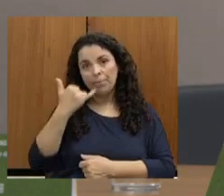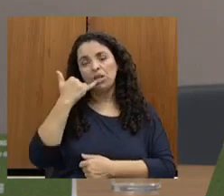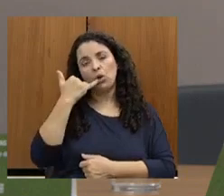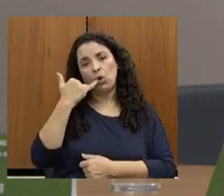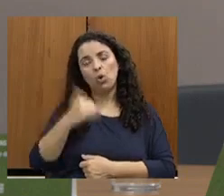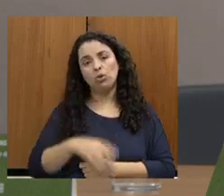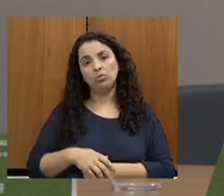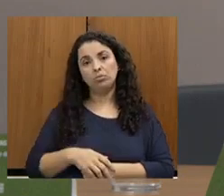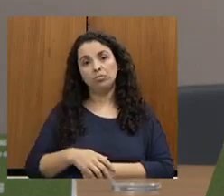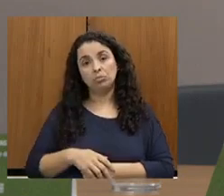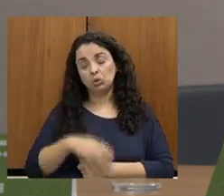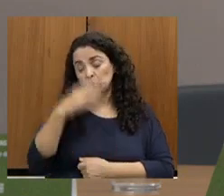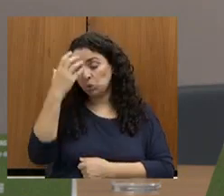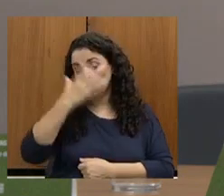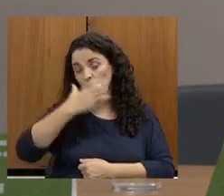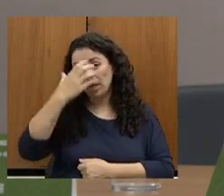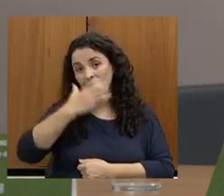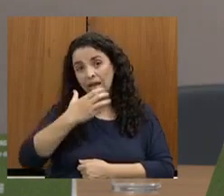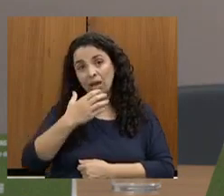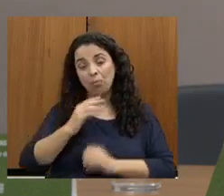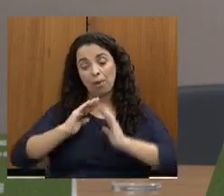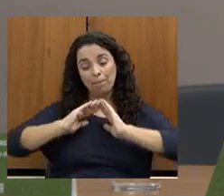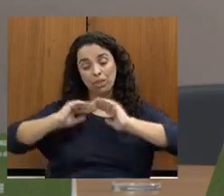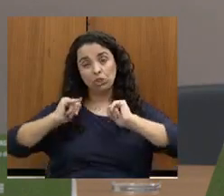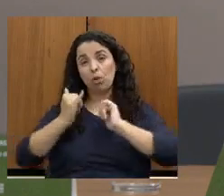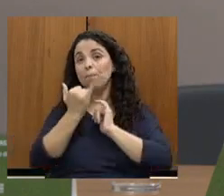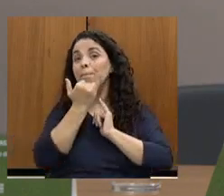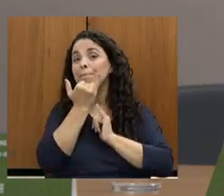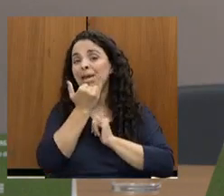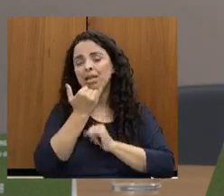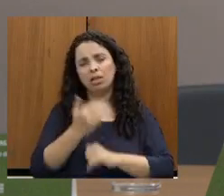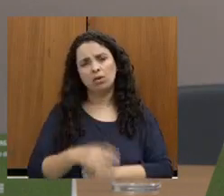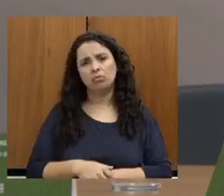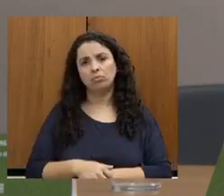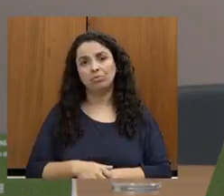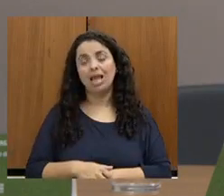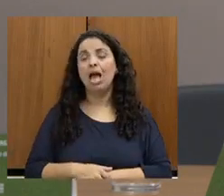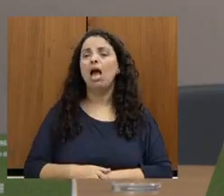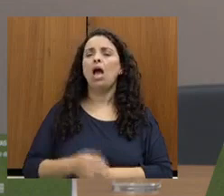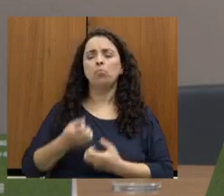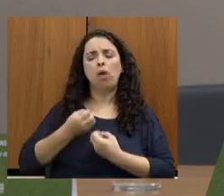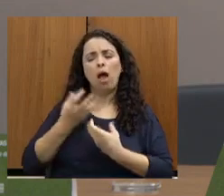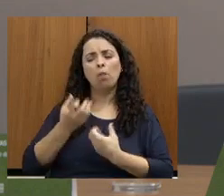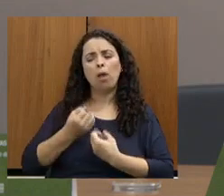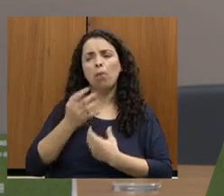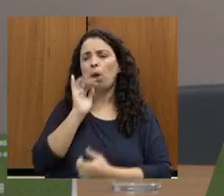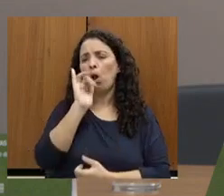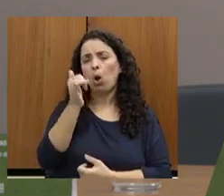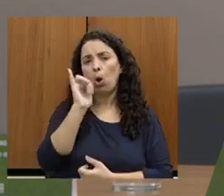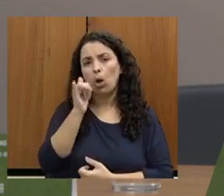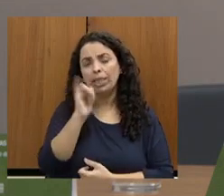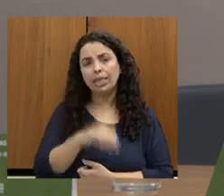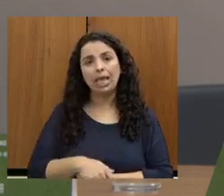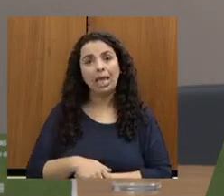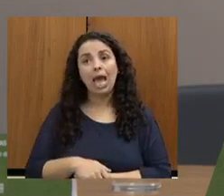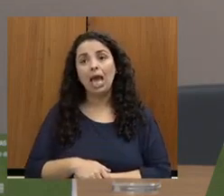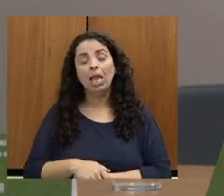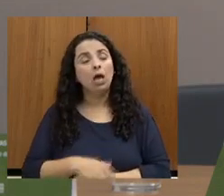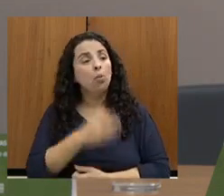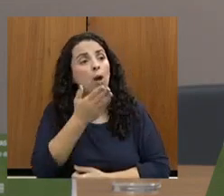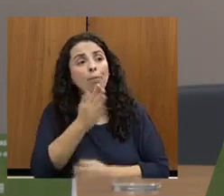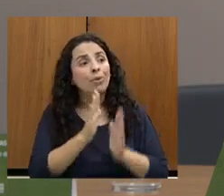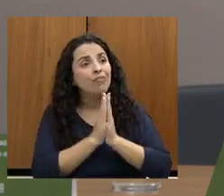liga chorando, me pedindo perdão. E aí, quando eu relato tudo a ela, ela fala, Diva, pelo amor de Deus, conta isso tudo à direção.